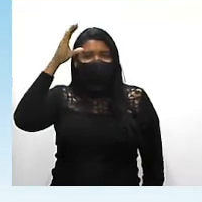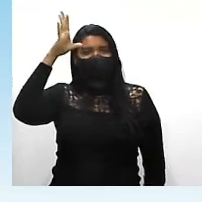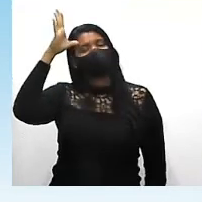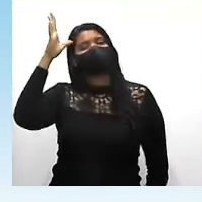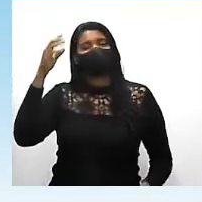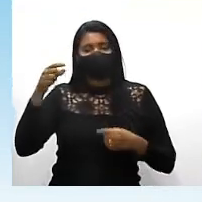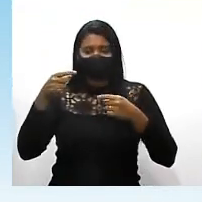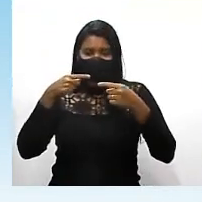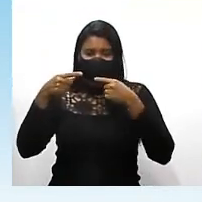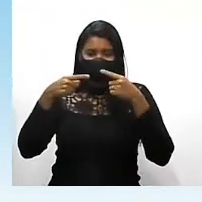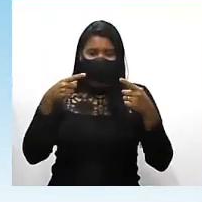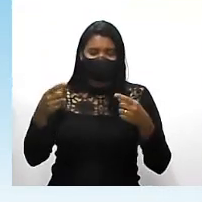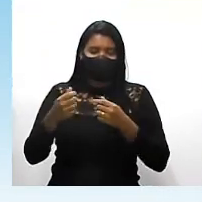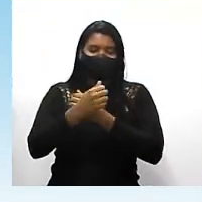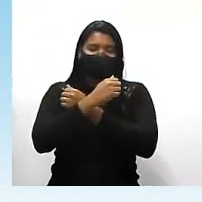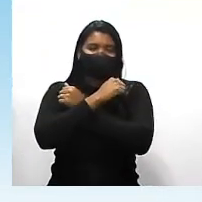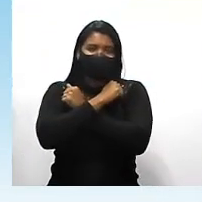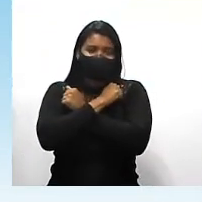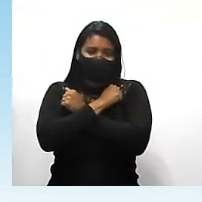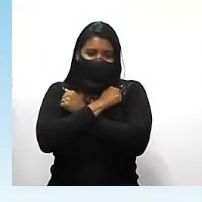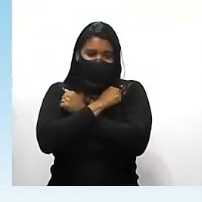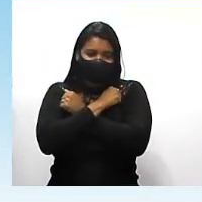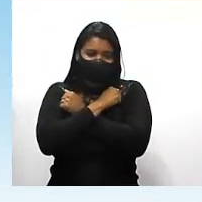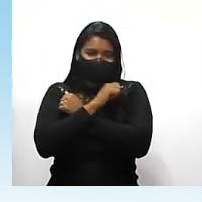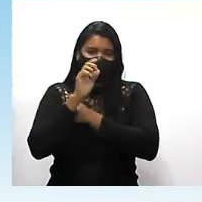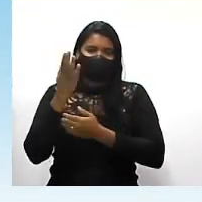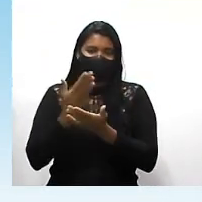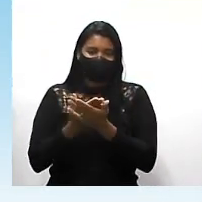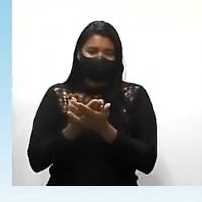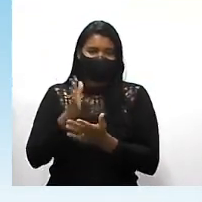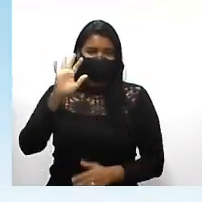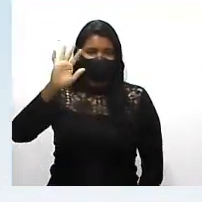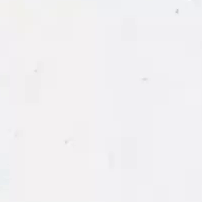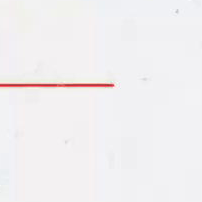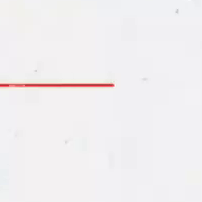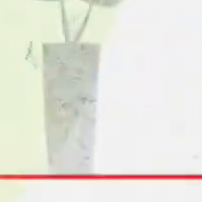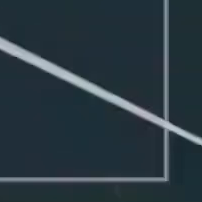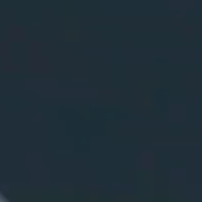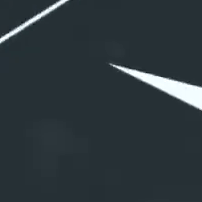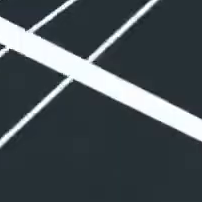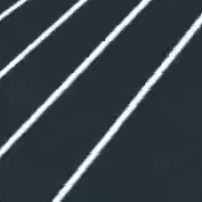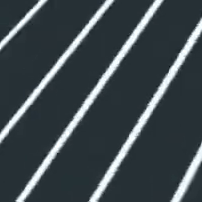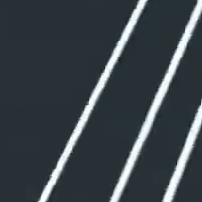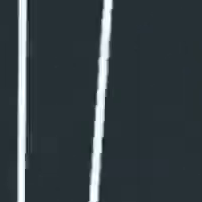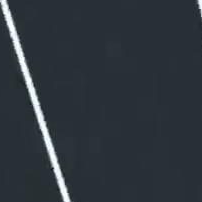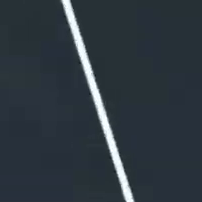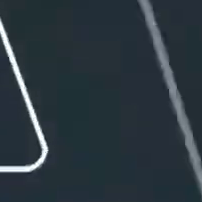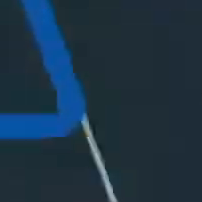discussões. Um grande abraço e até a nossa próxima aula. Tchau!